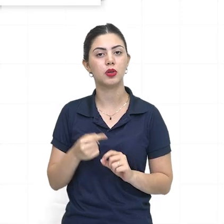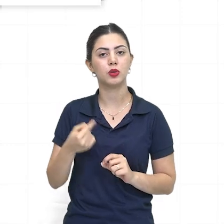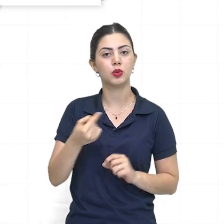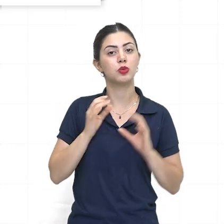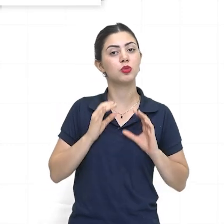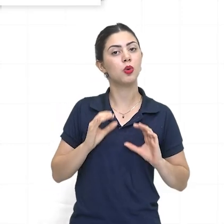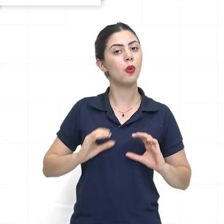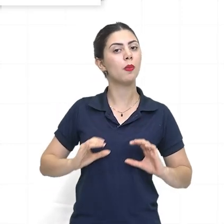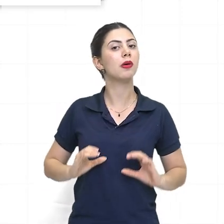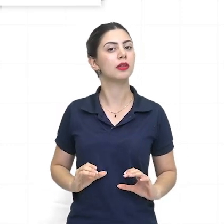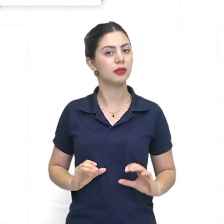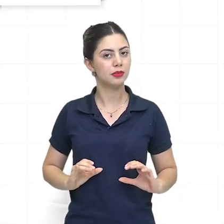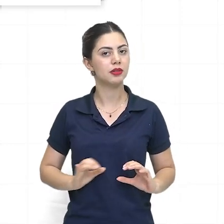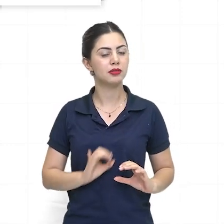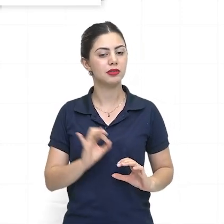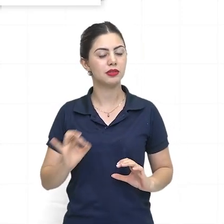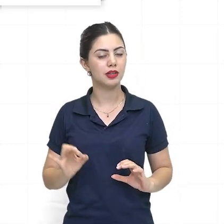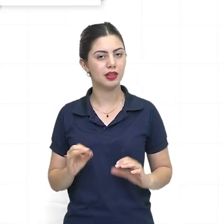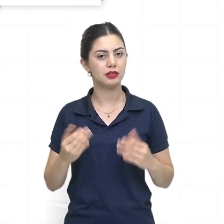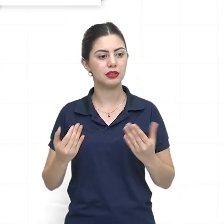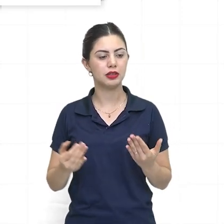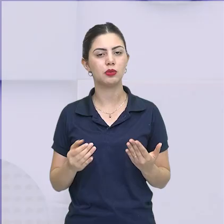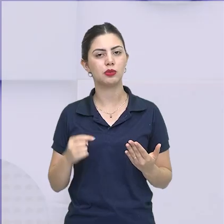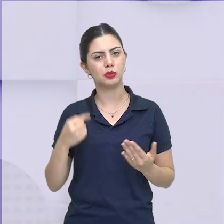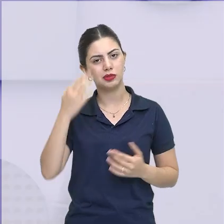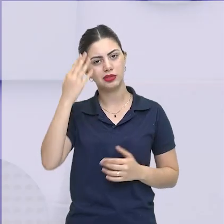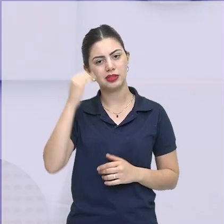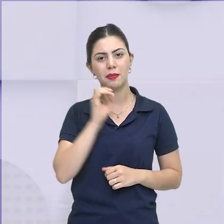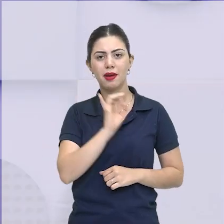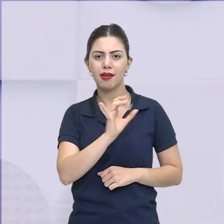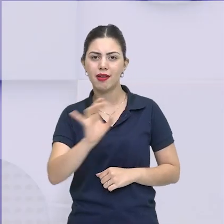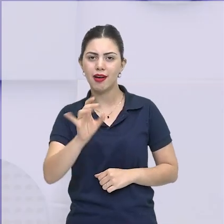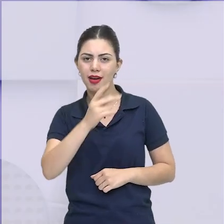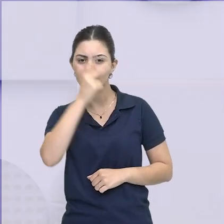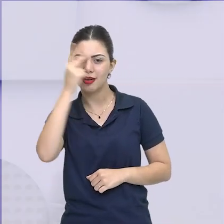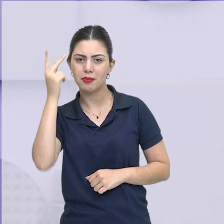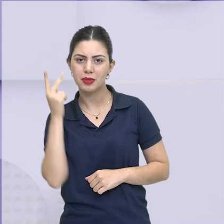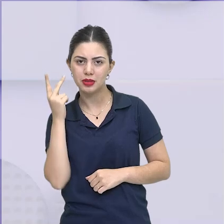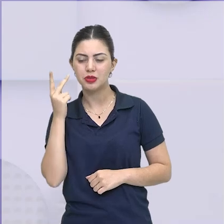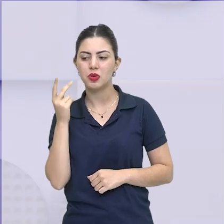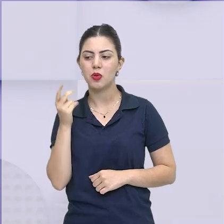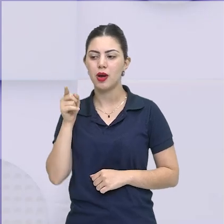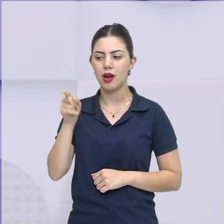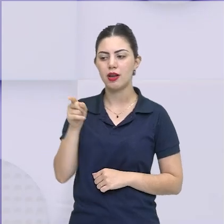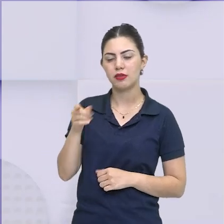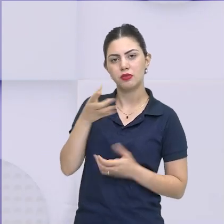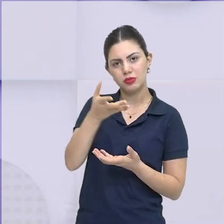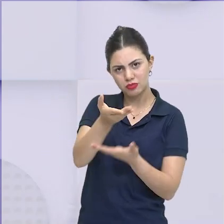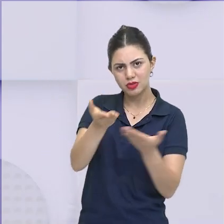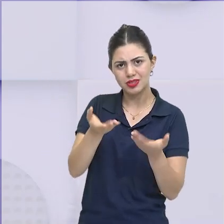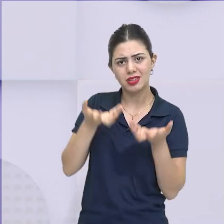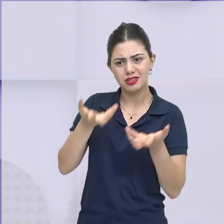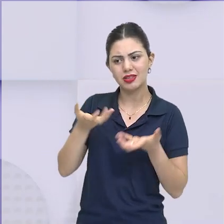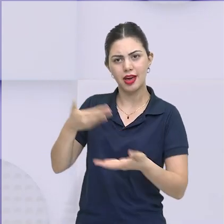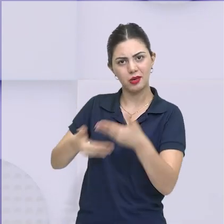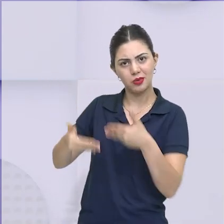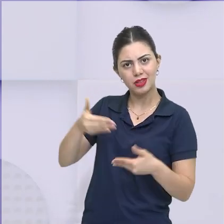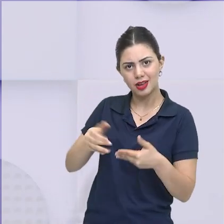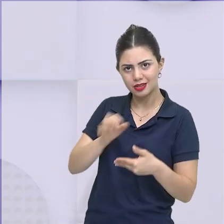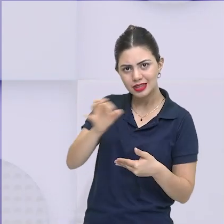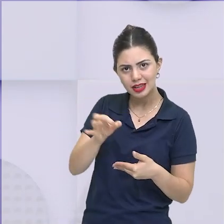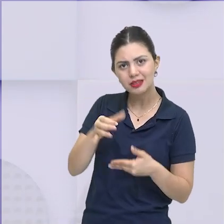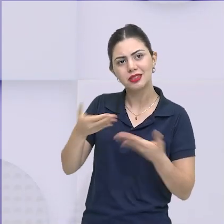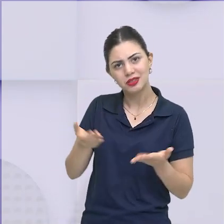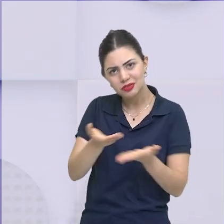né? Que cada valor e cada pessoa que depende dessa pessoa, você espera receber.